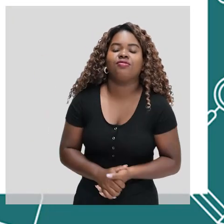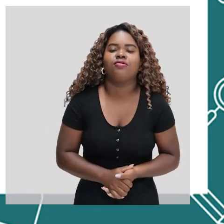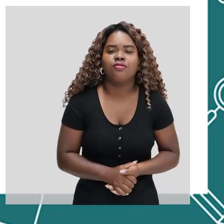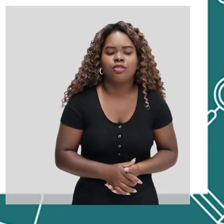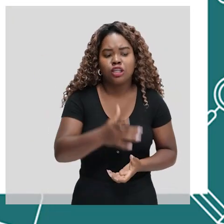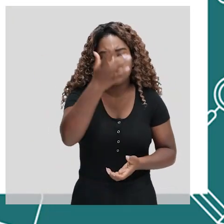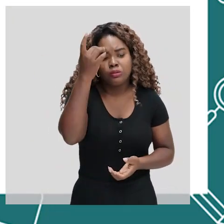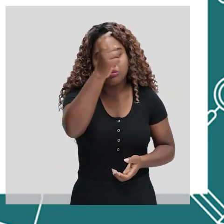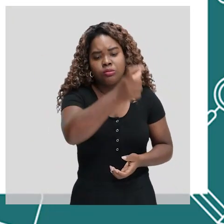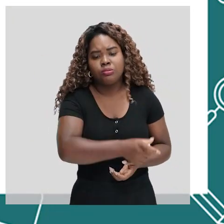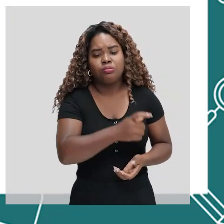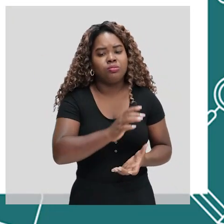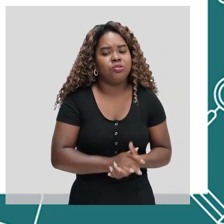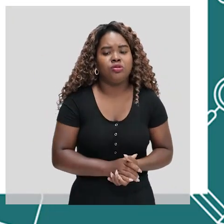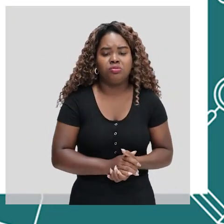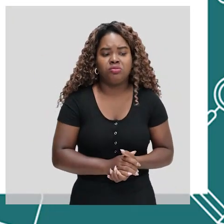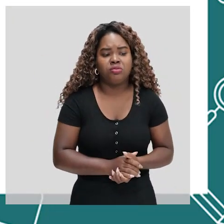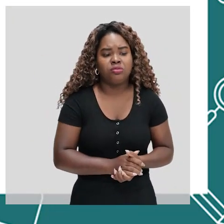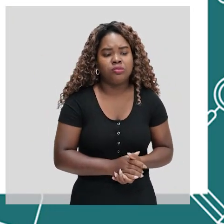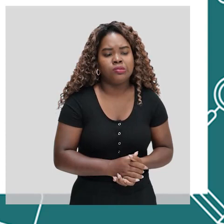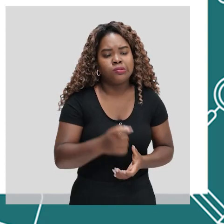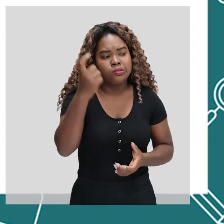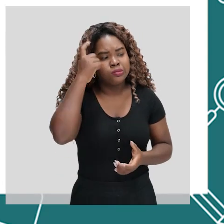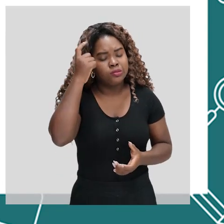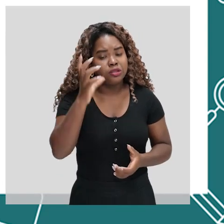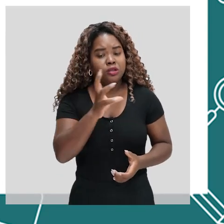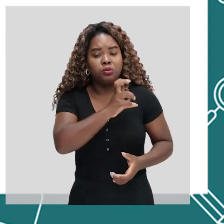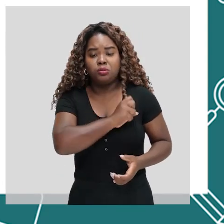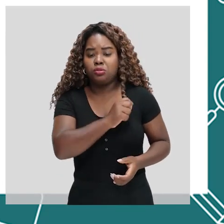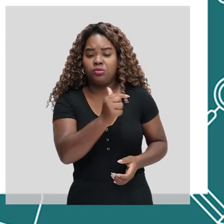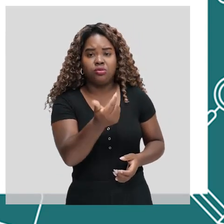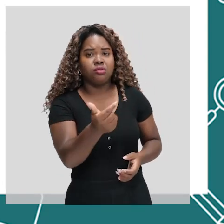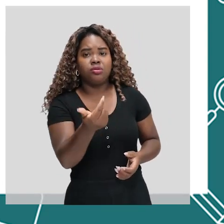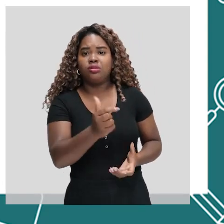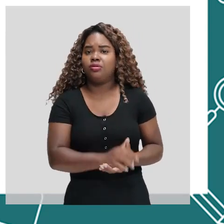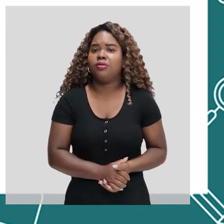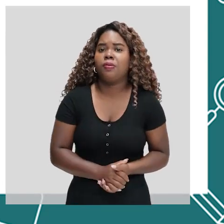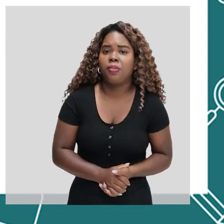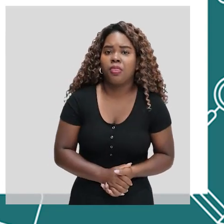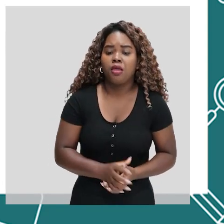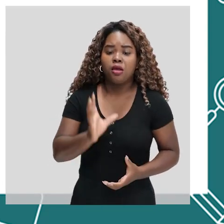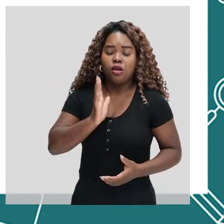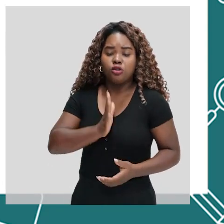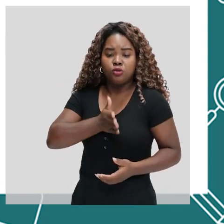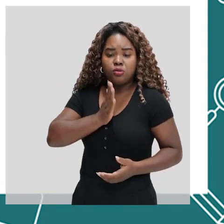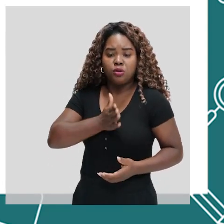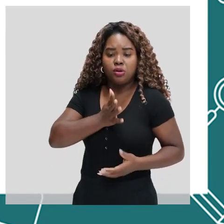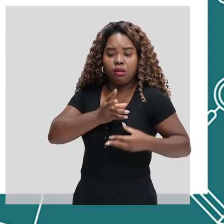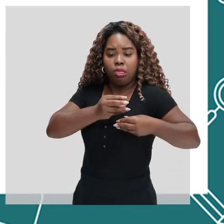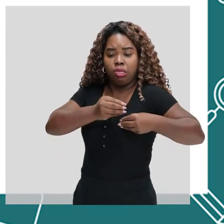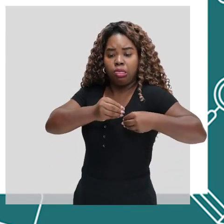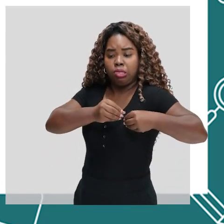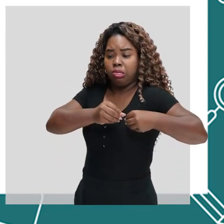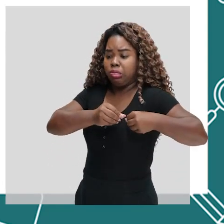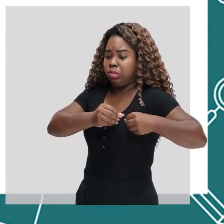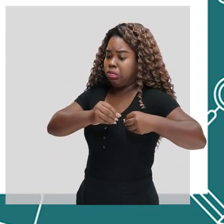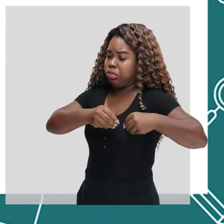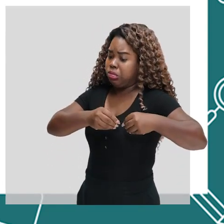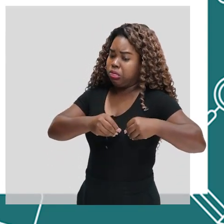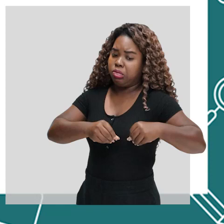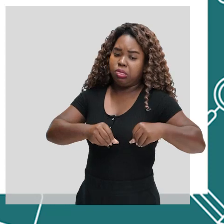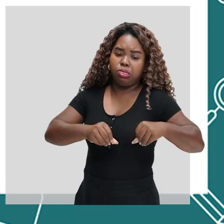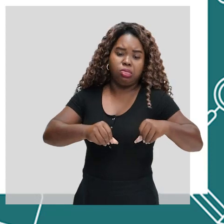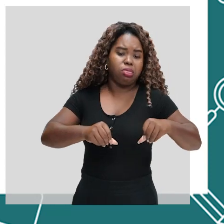desacreditar que ainda existe amor no meu coração pisou pisou e é por isso que eu tô